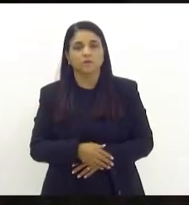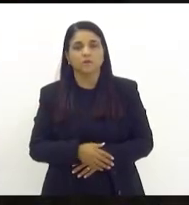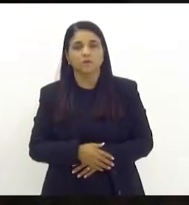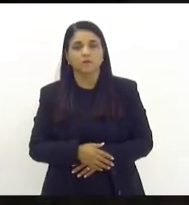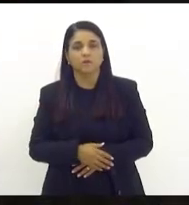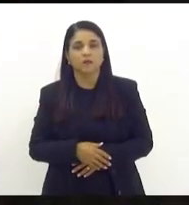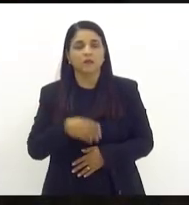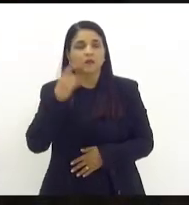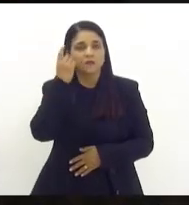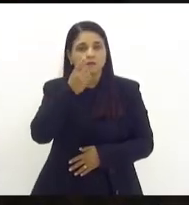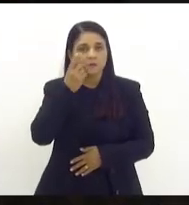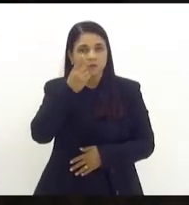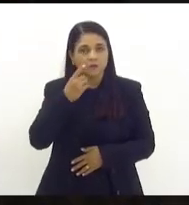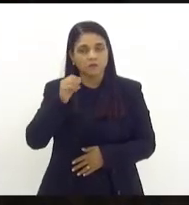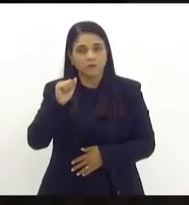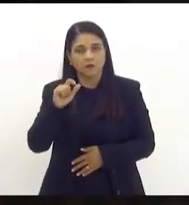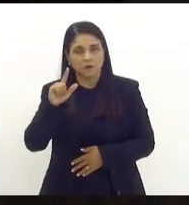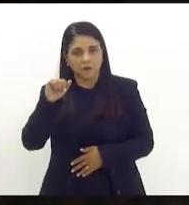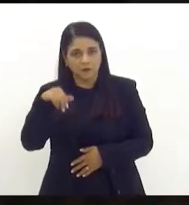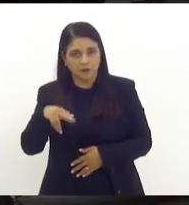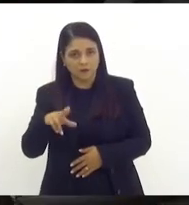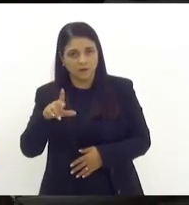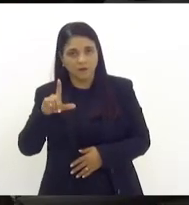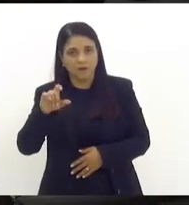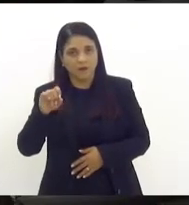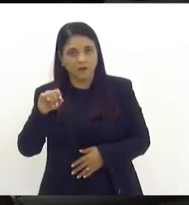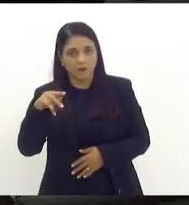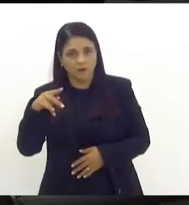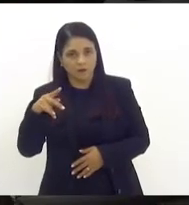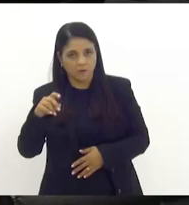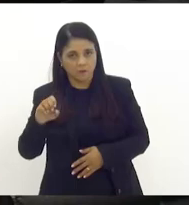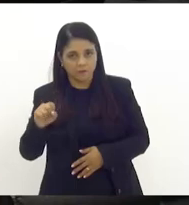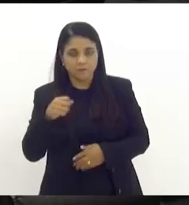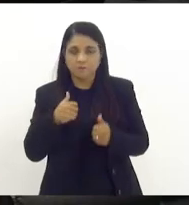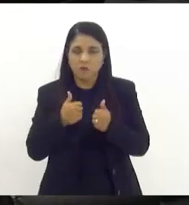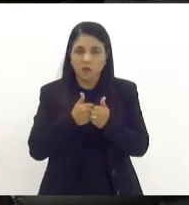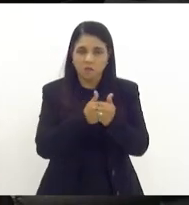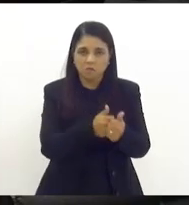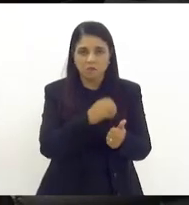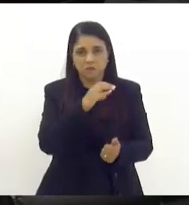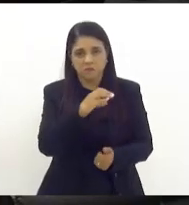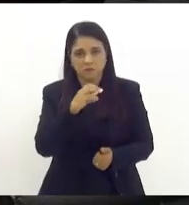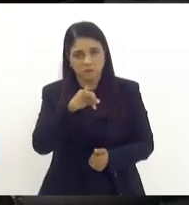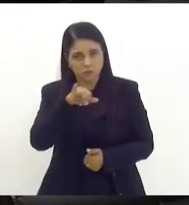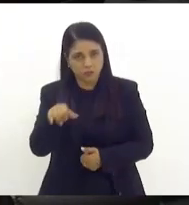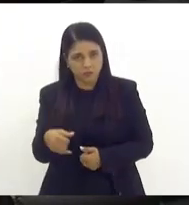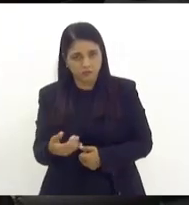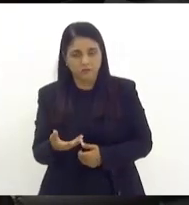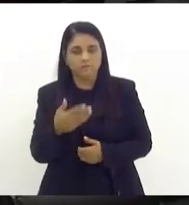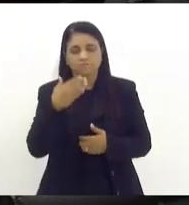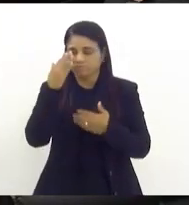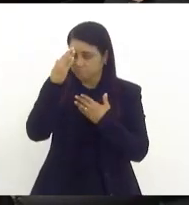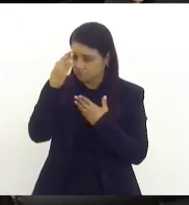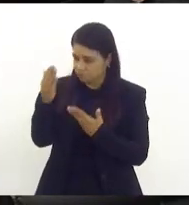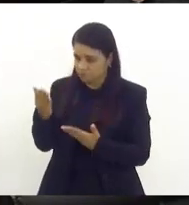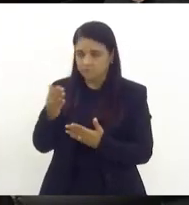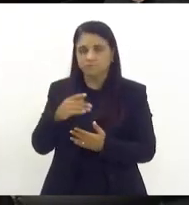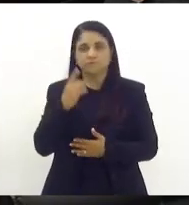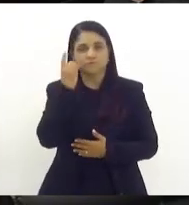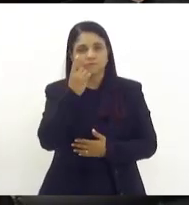Deputado Alan Lopes por gentileza acompanha CJ Presidente Obrigado Deputado